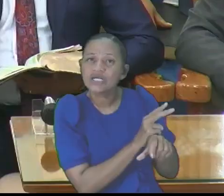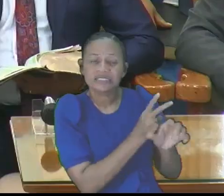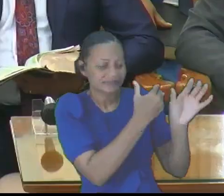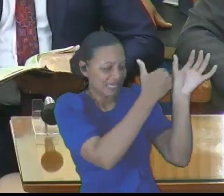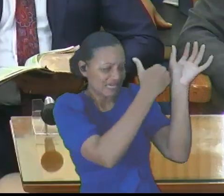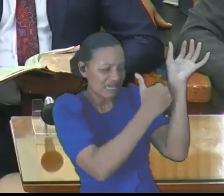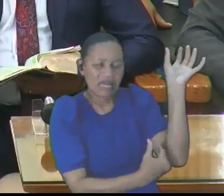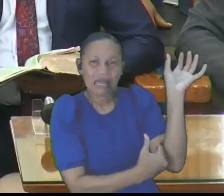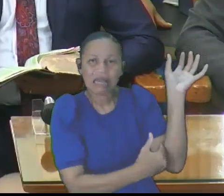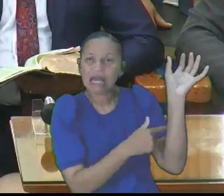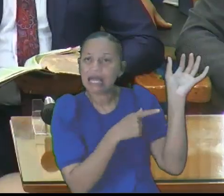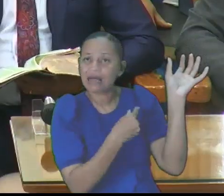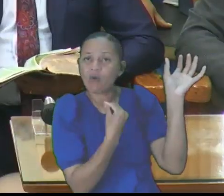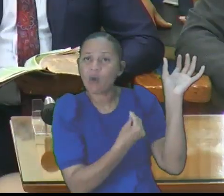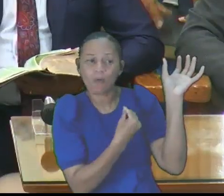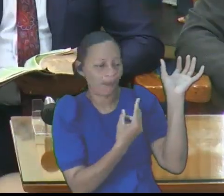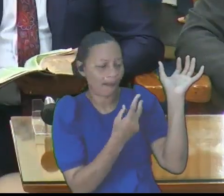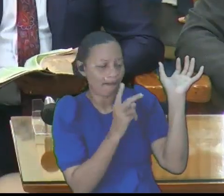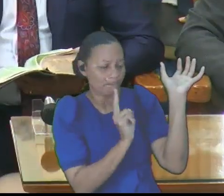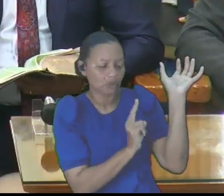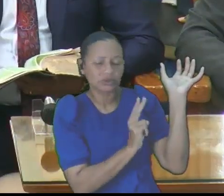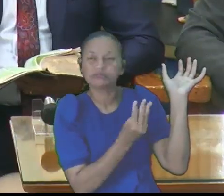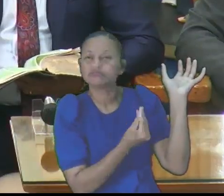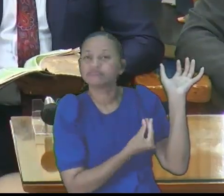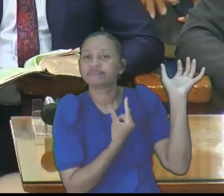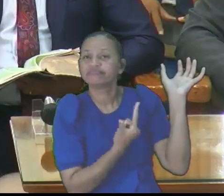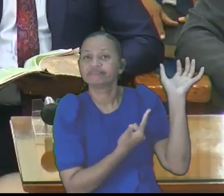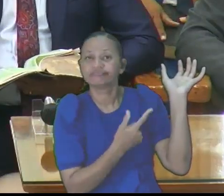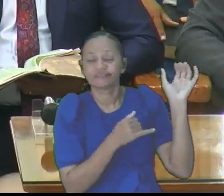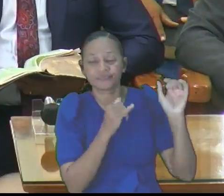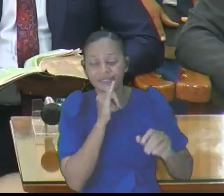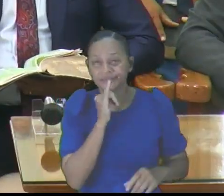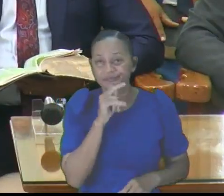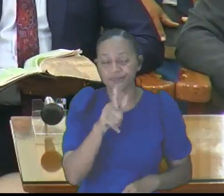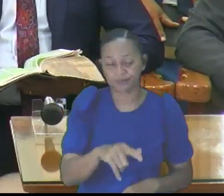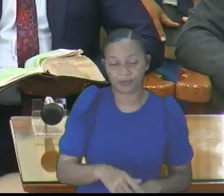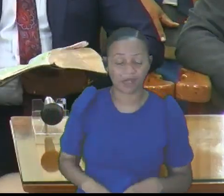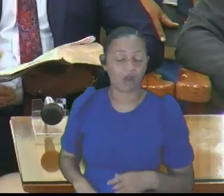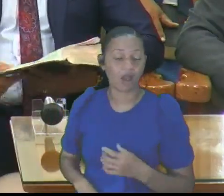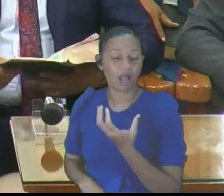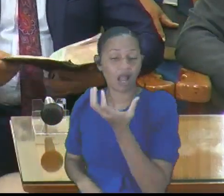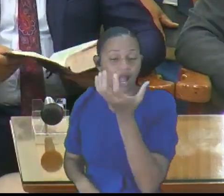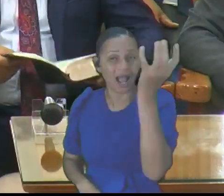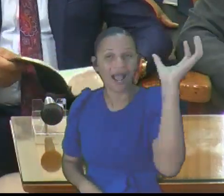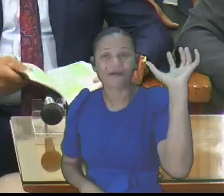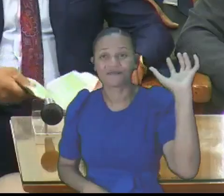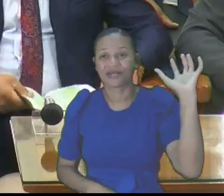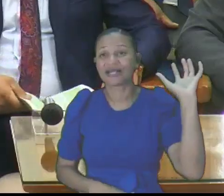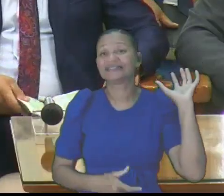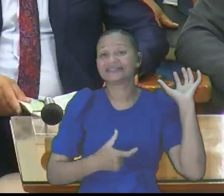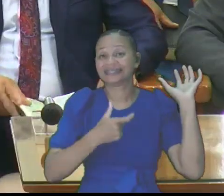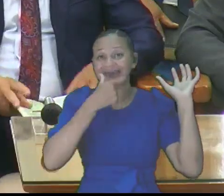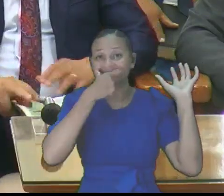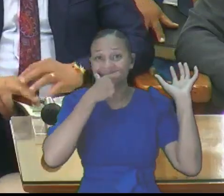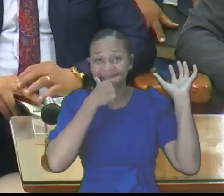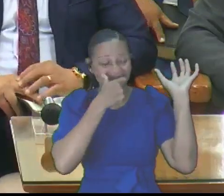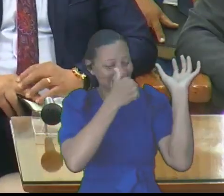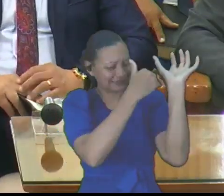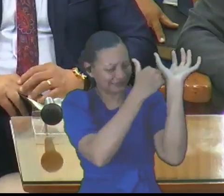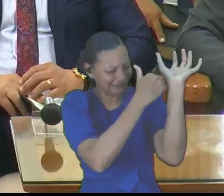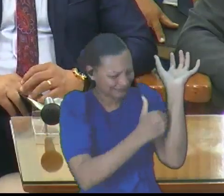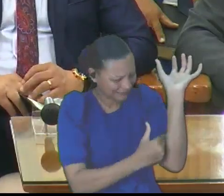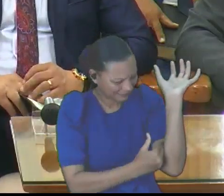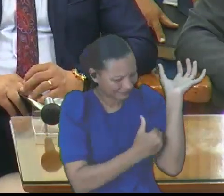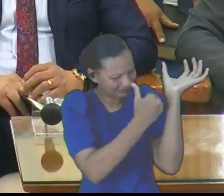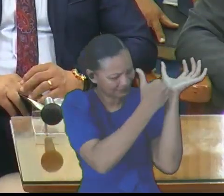Os irmãos estão entendendo? Quem está me entendendo? Hein? Se você tem um pé de goiabeira em casa e você pega uma faca e rapa toda